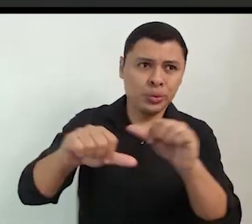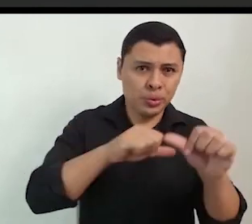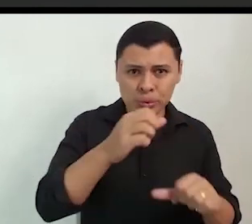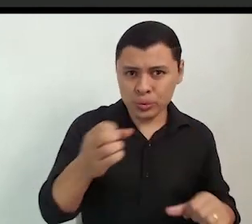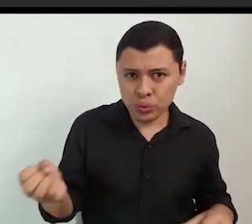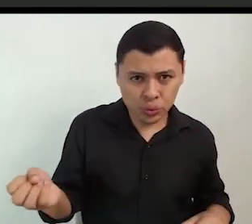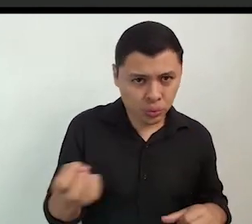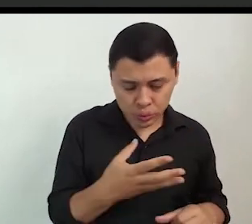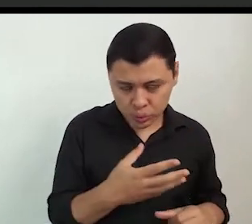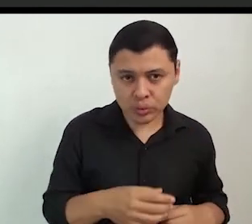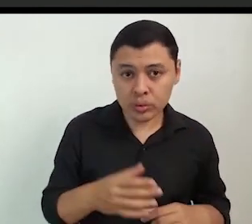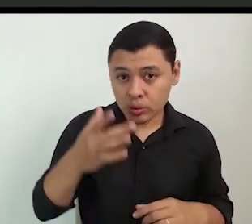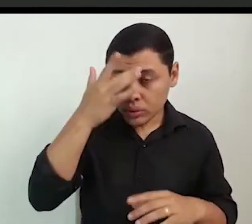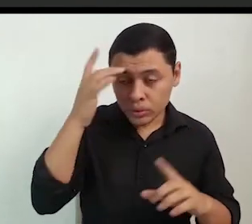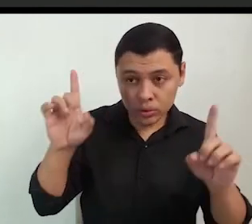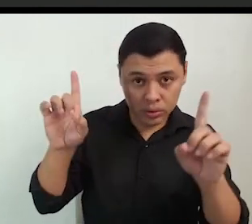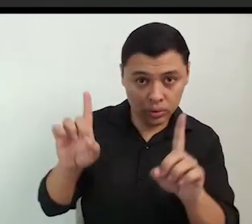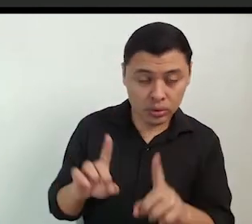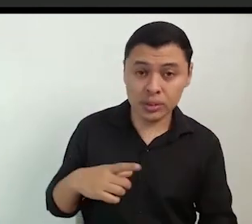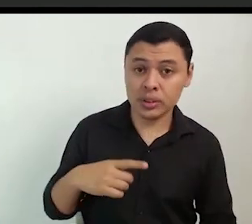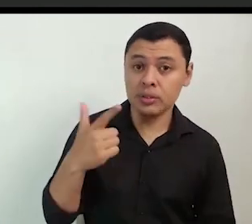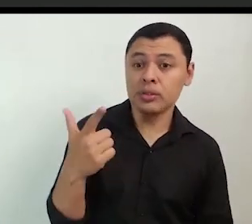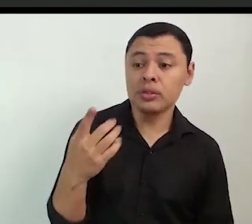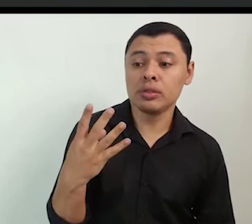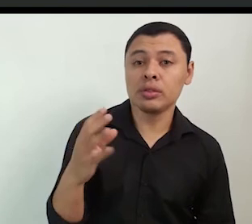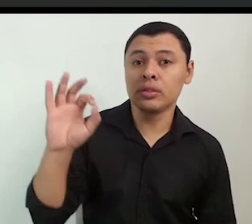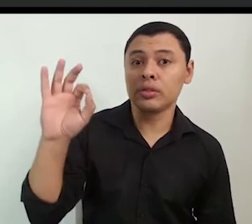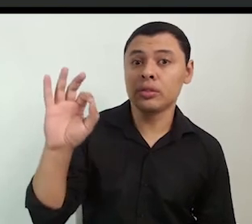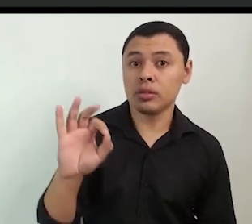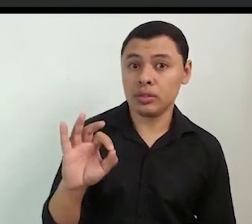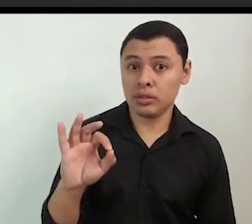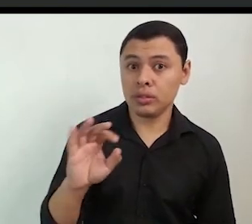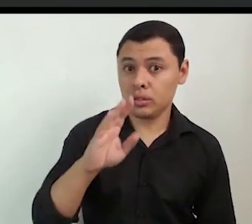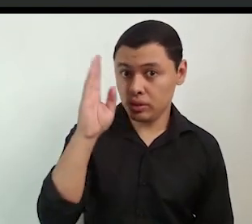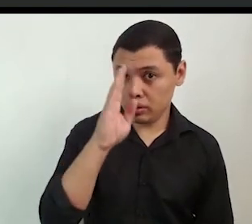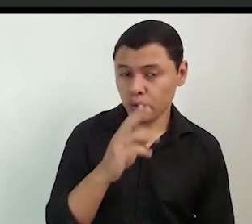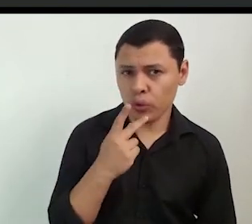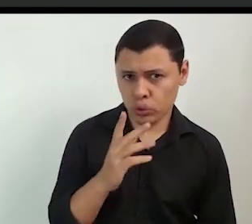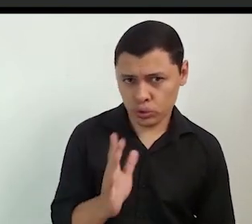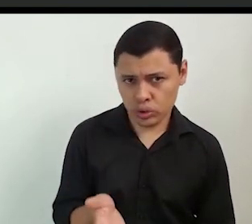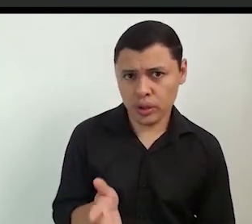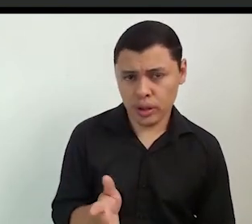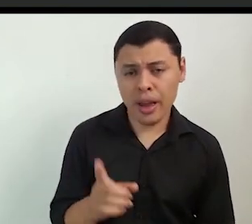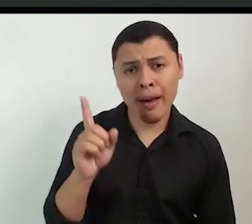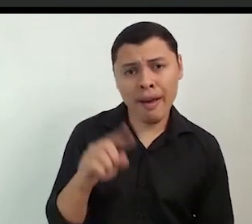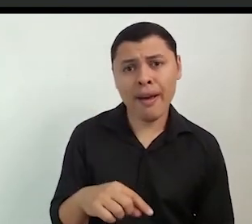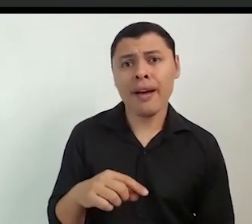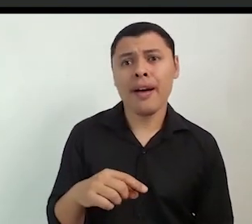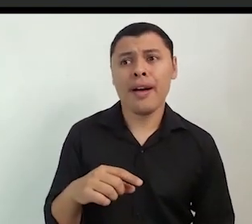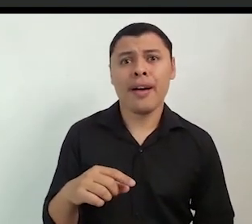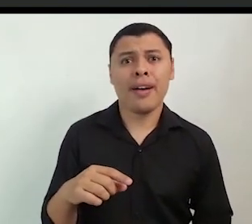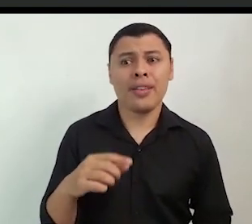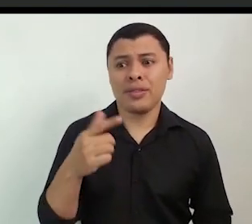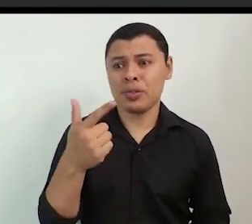com deficiência, que são 24% da nossa população, como eu já dito lá atrás, 3/4 da população, como mostra aqui